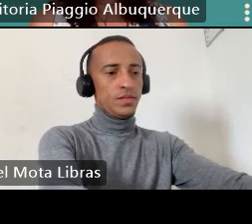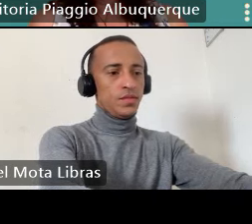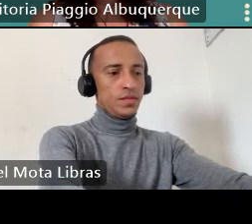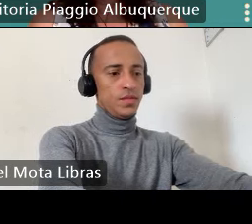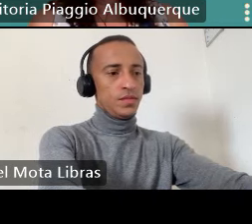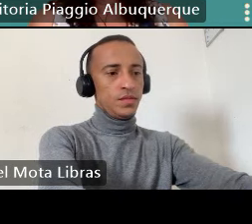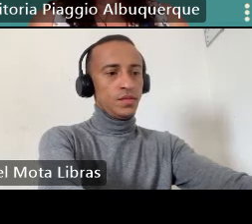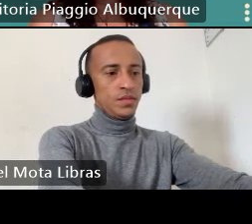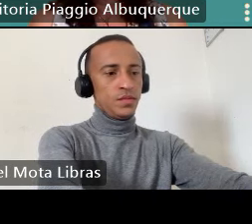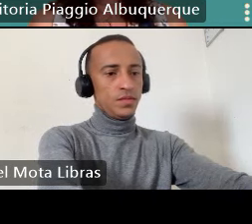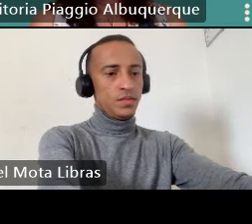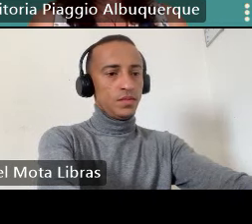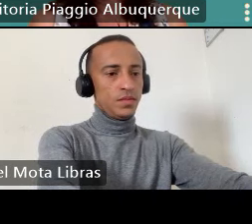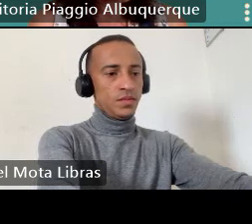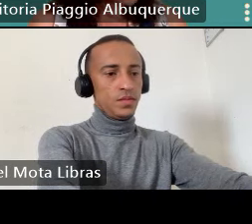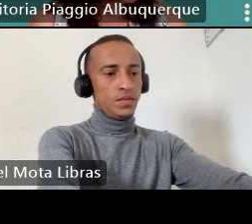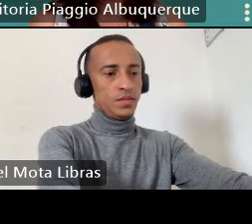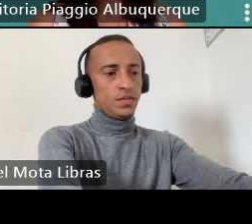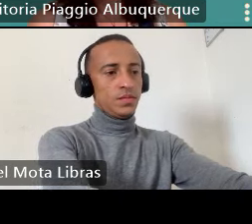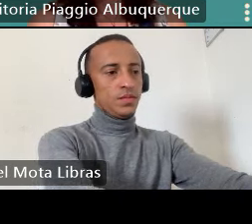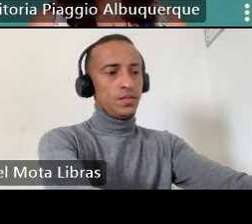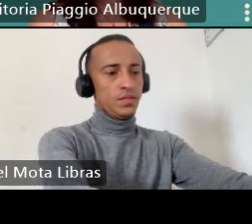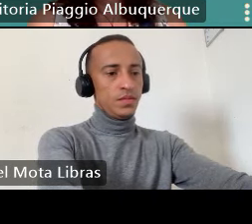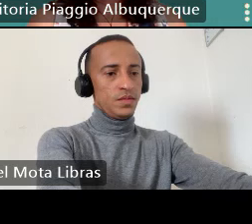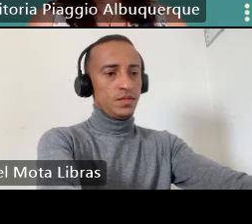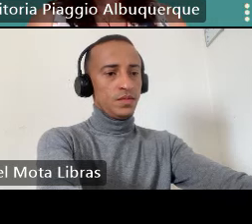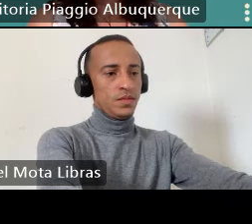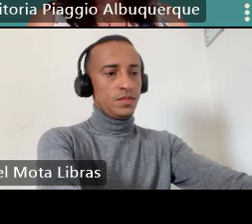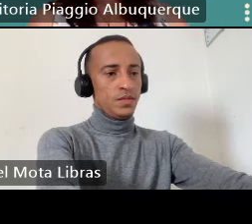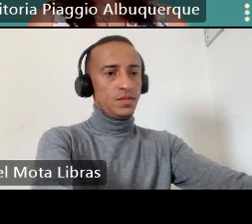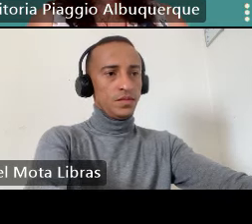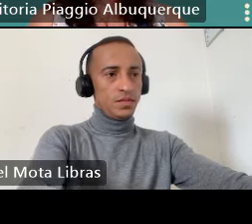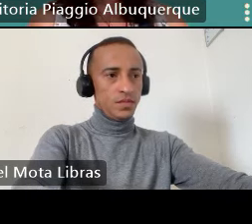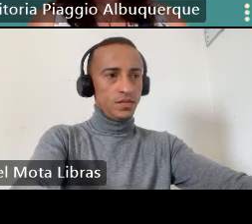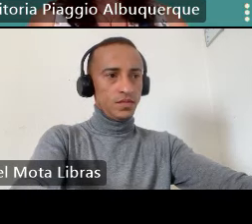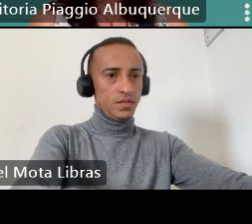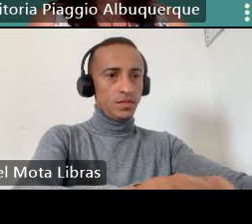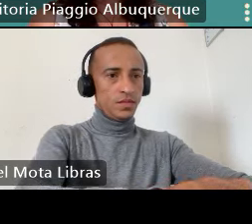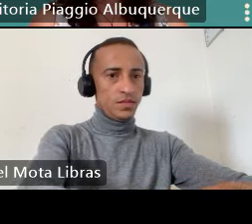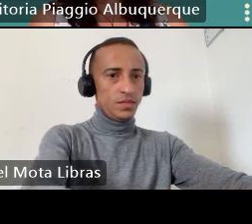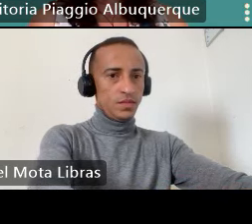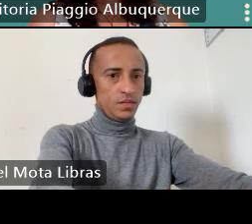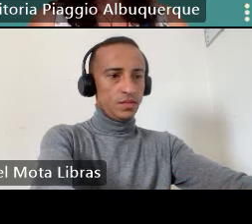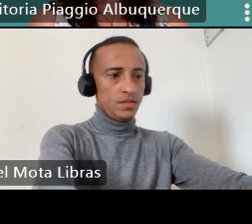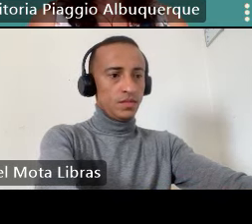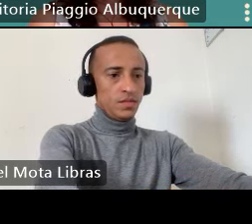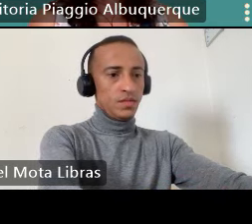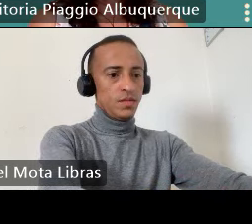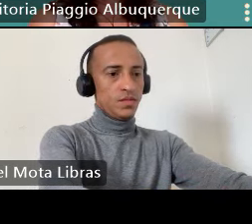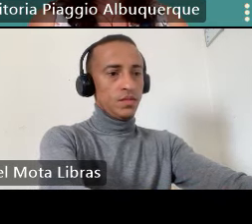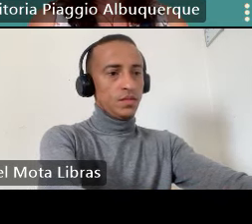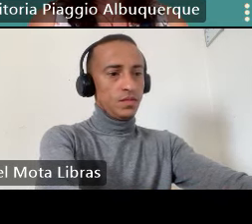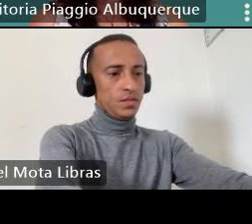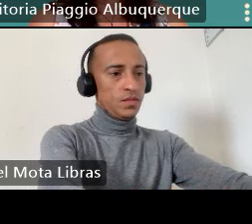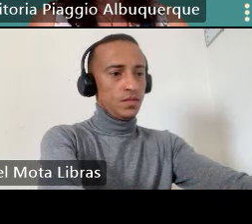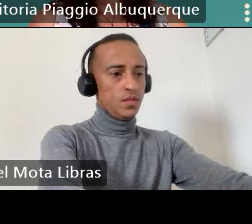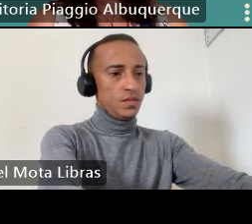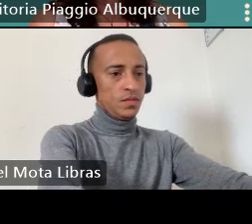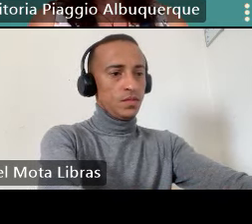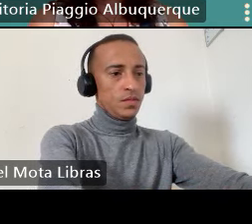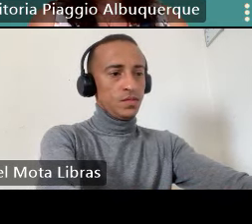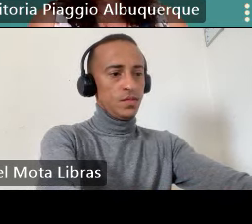que podem ser parceiros muito importantes também então Eh o controle interno mesmo né eu fico fico olhando paraa Patrícia falar